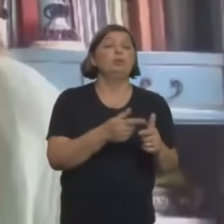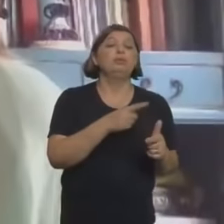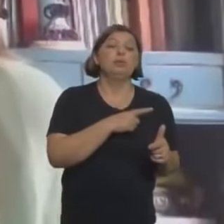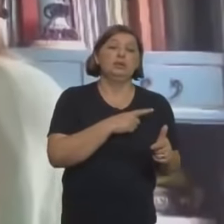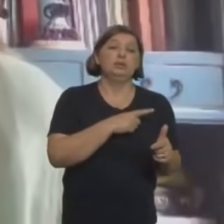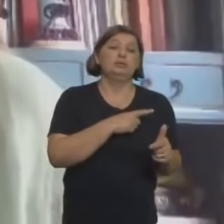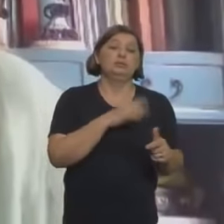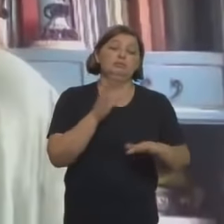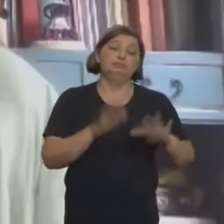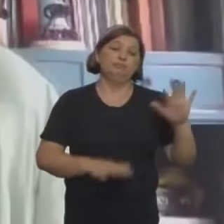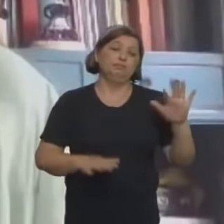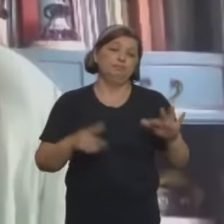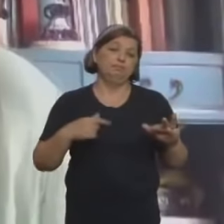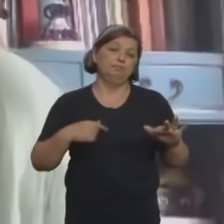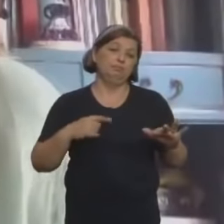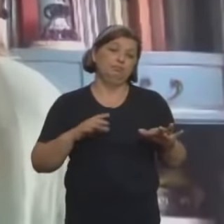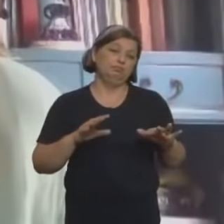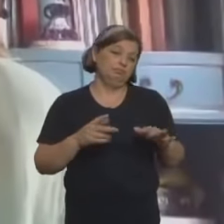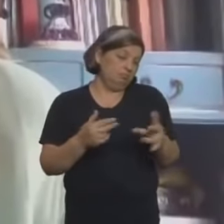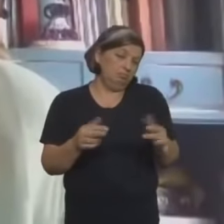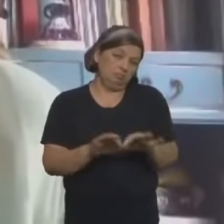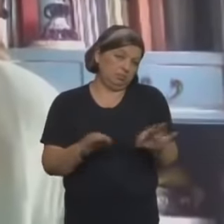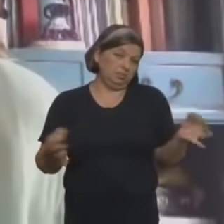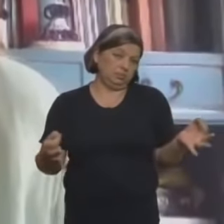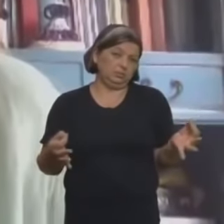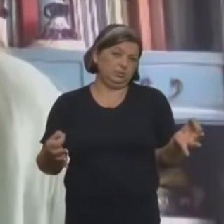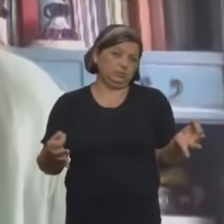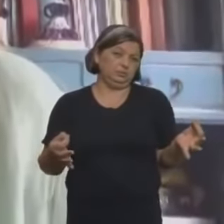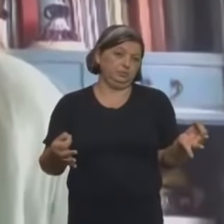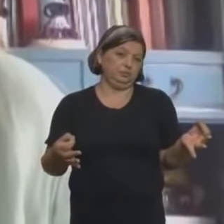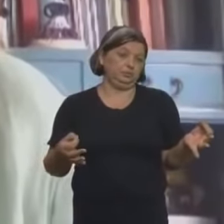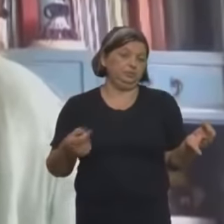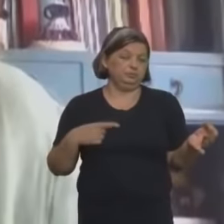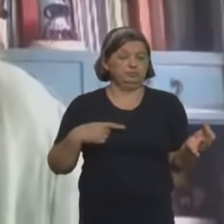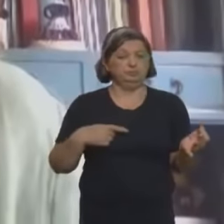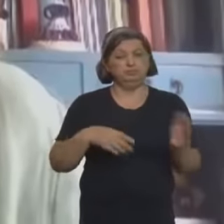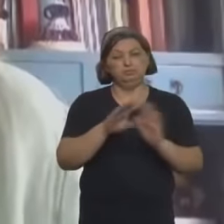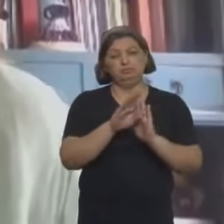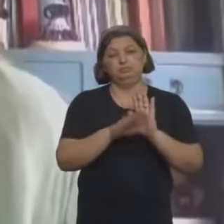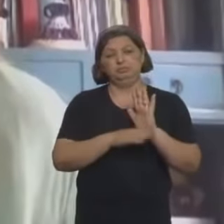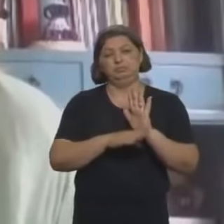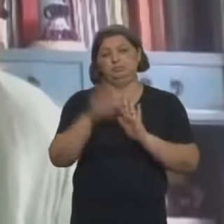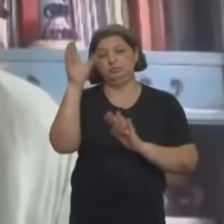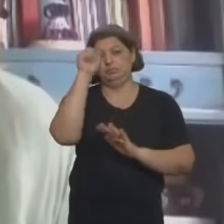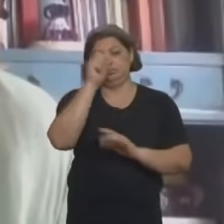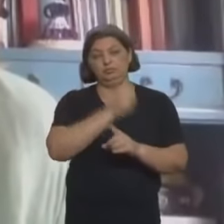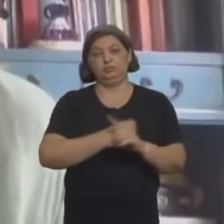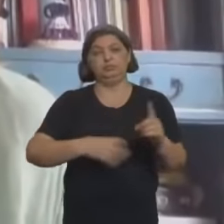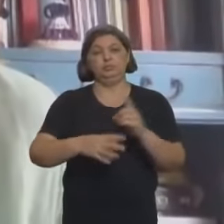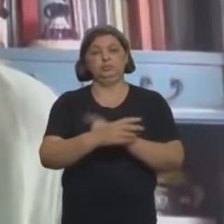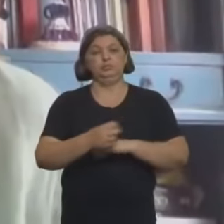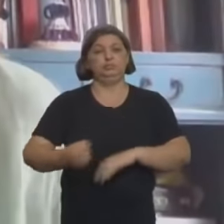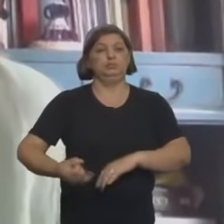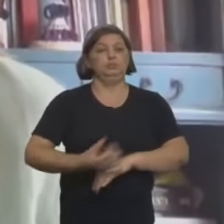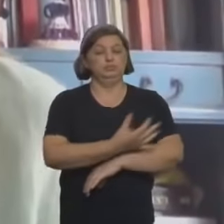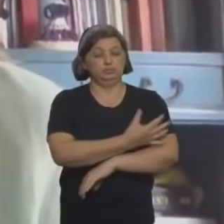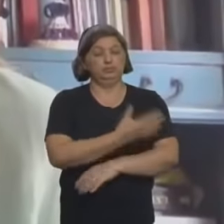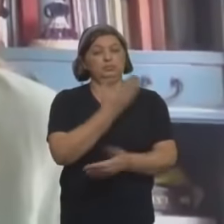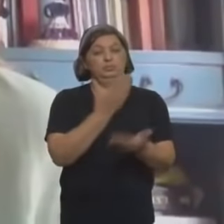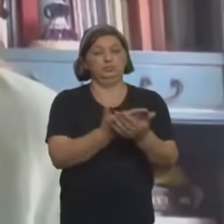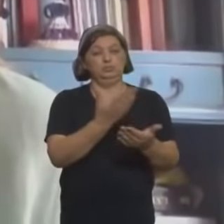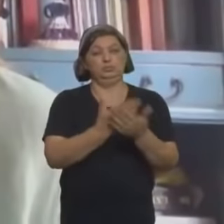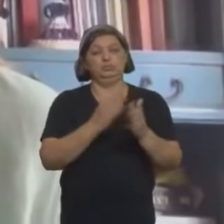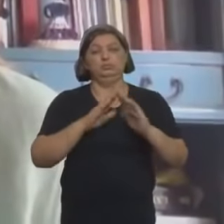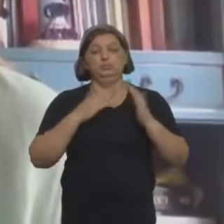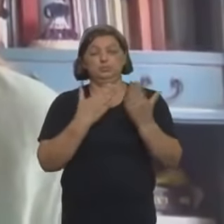às vezes é uma coisa simples, por isso que a gente fala aqui, levar um projeto de aprendizagem socioemocional para a sala de aula e para a